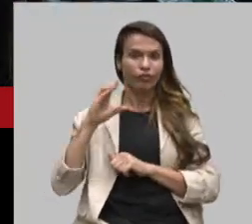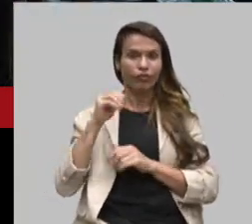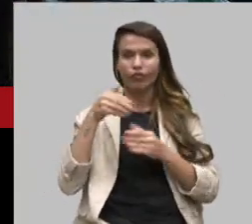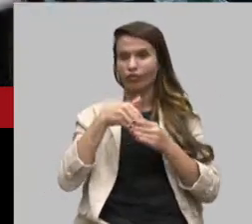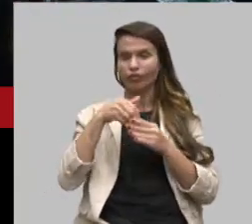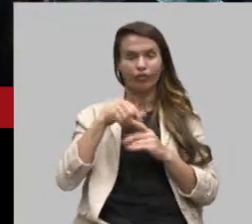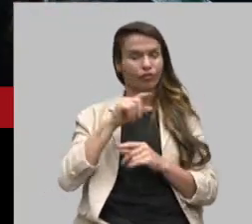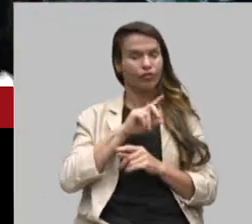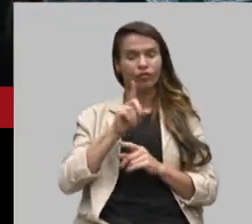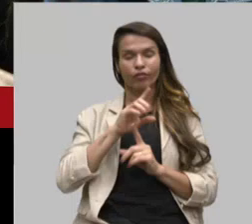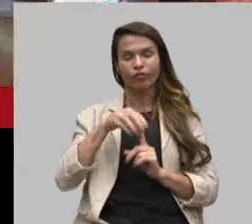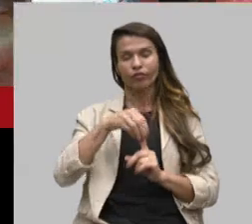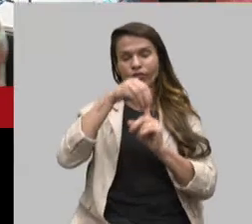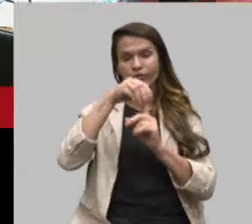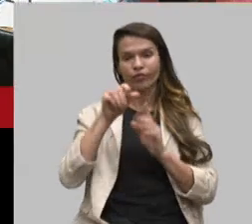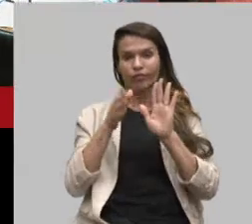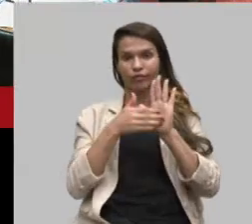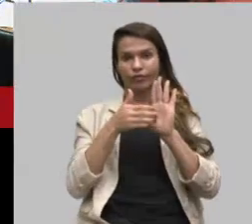essa